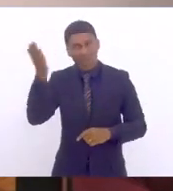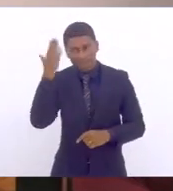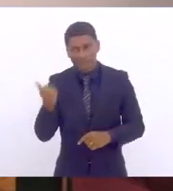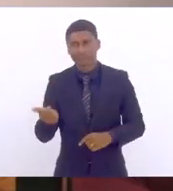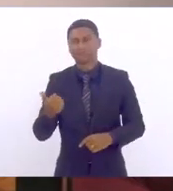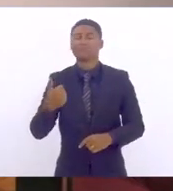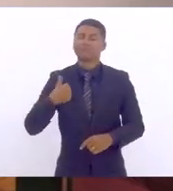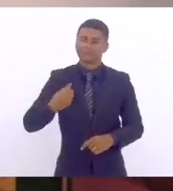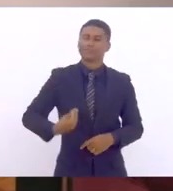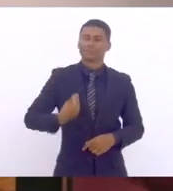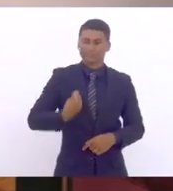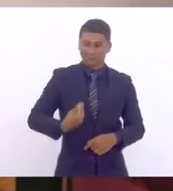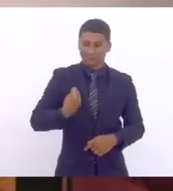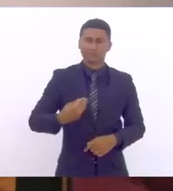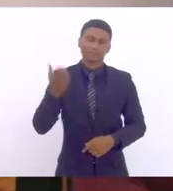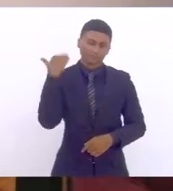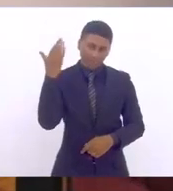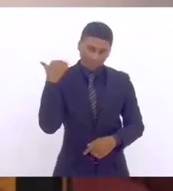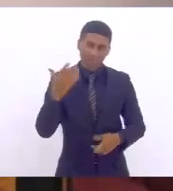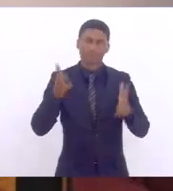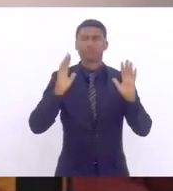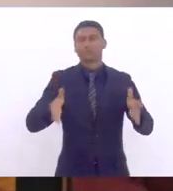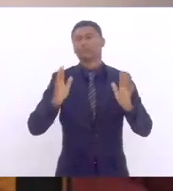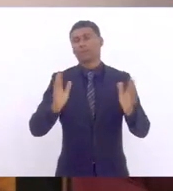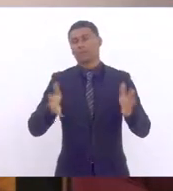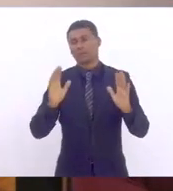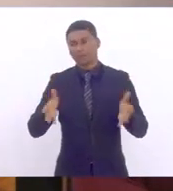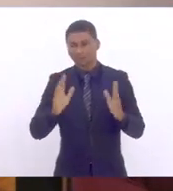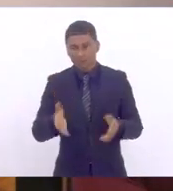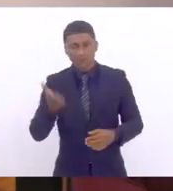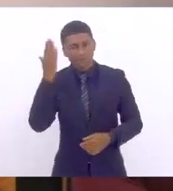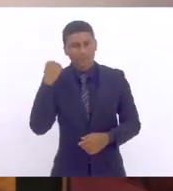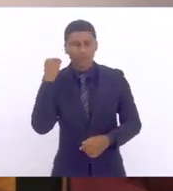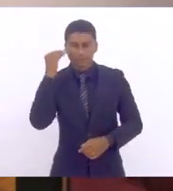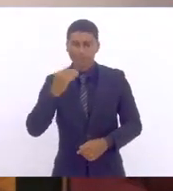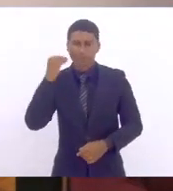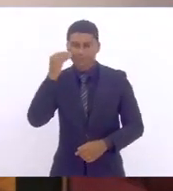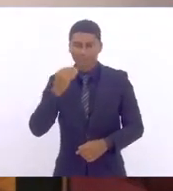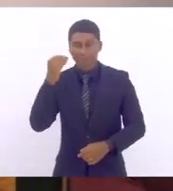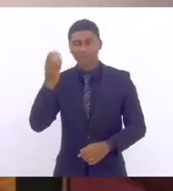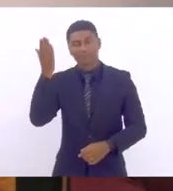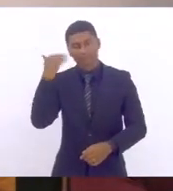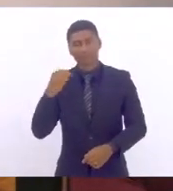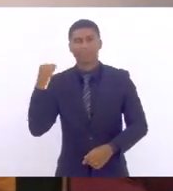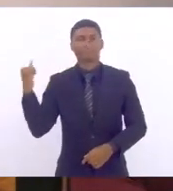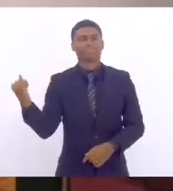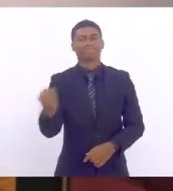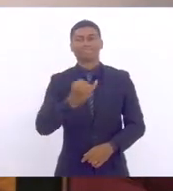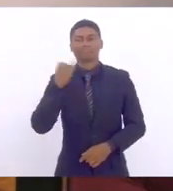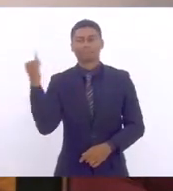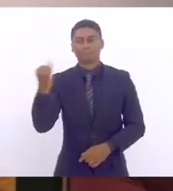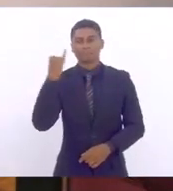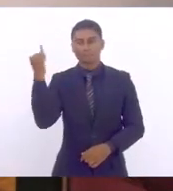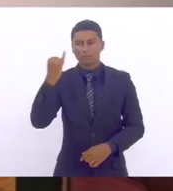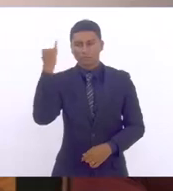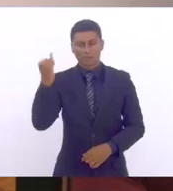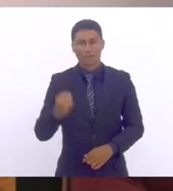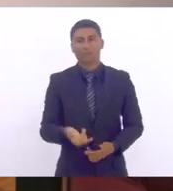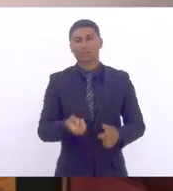vivi intensamente tudo isso. E sei da importância que